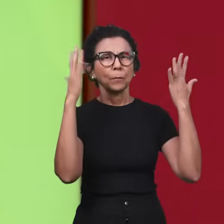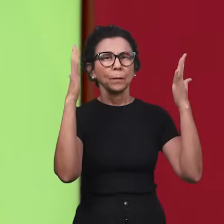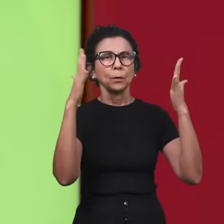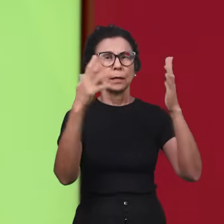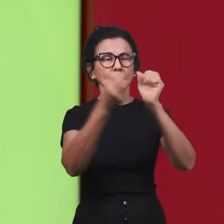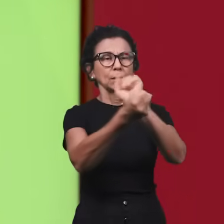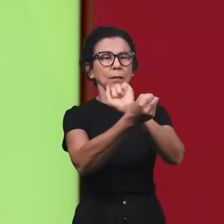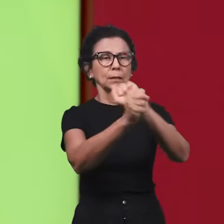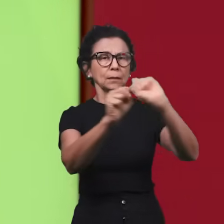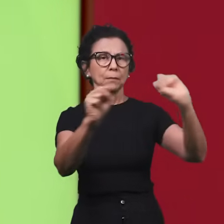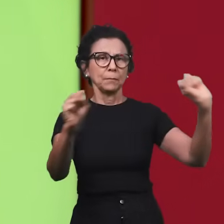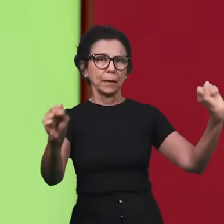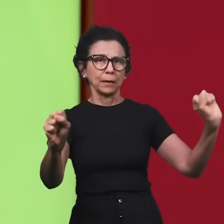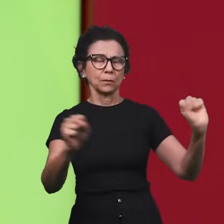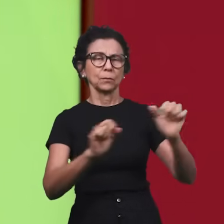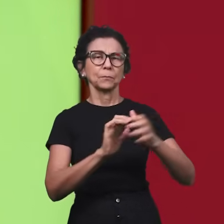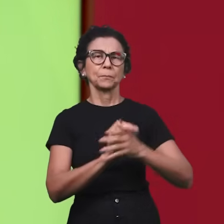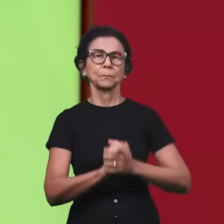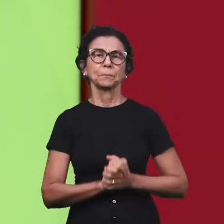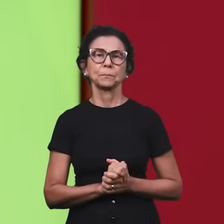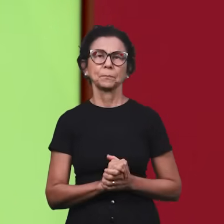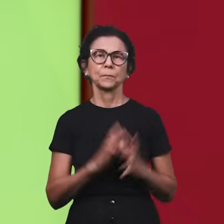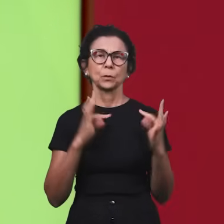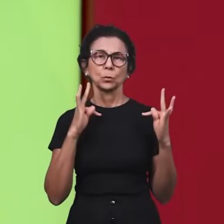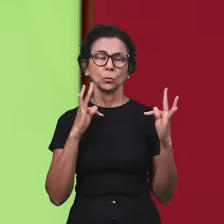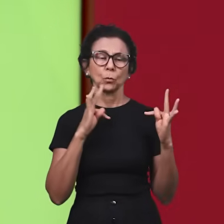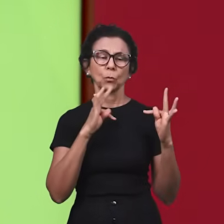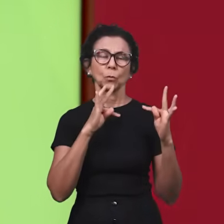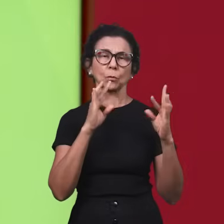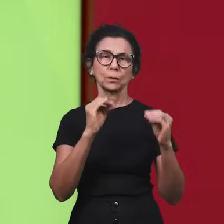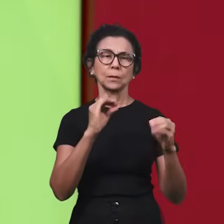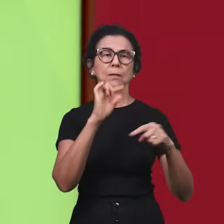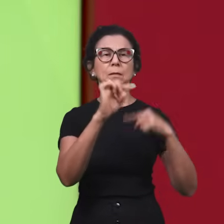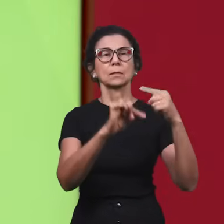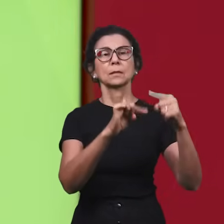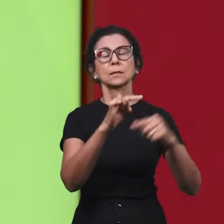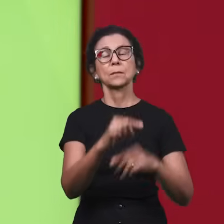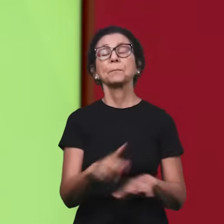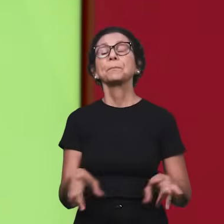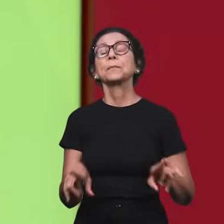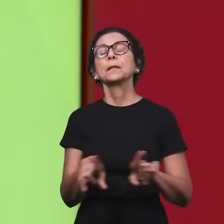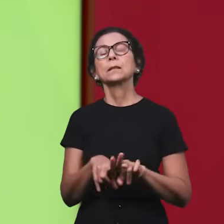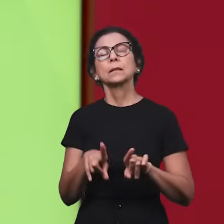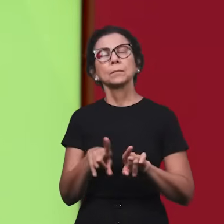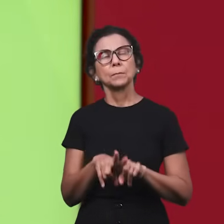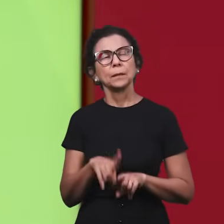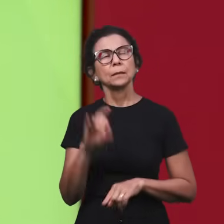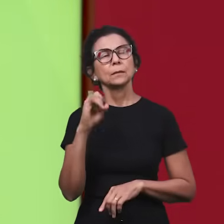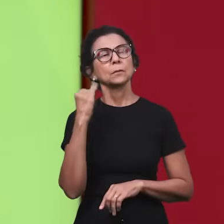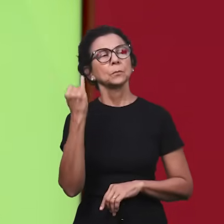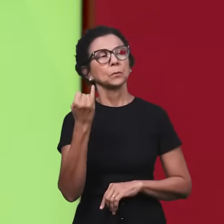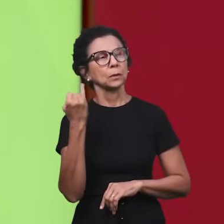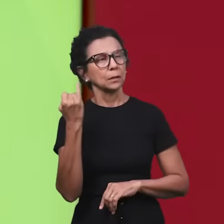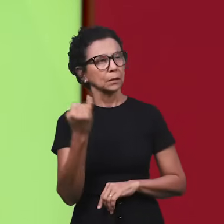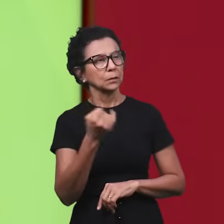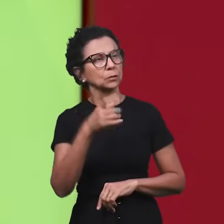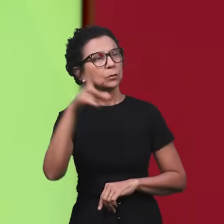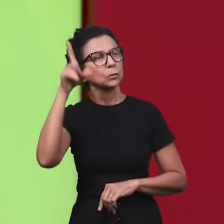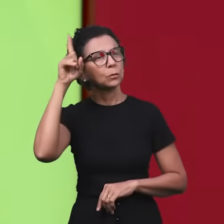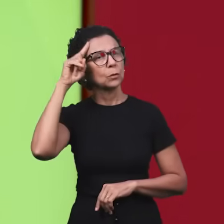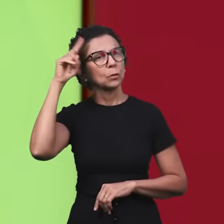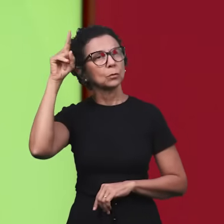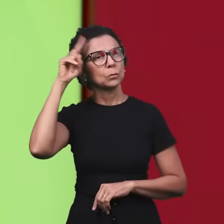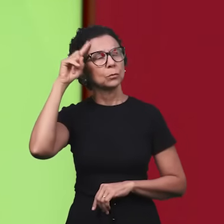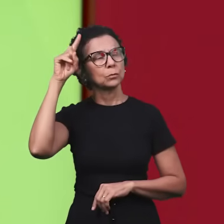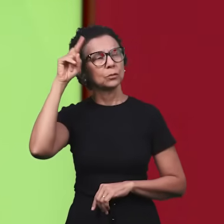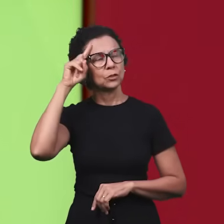Egito por todas as gerações. E aí, pastor Osias, nós também nos lembramos da importância de celebrar todos